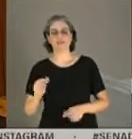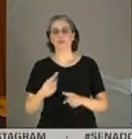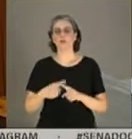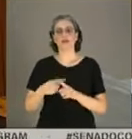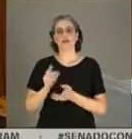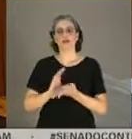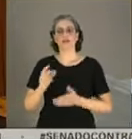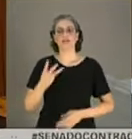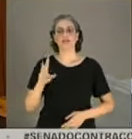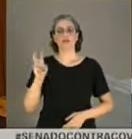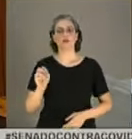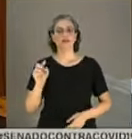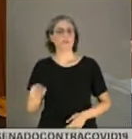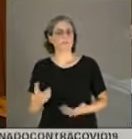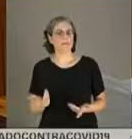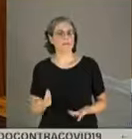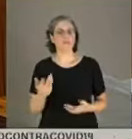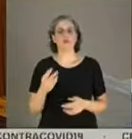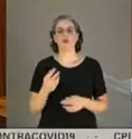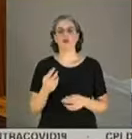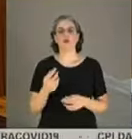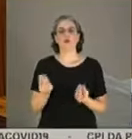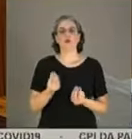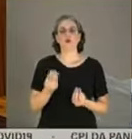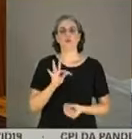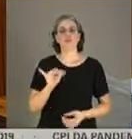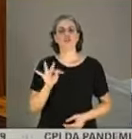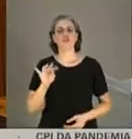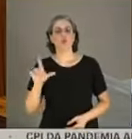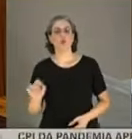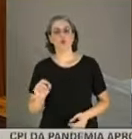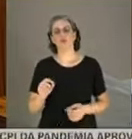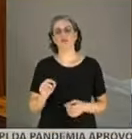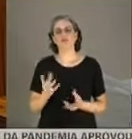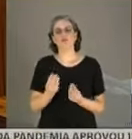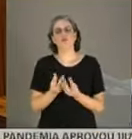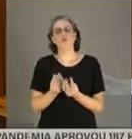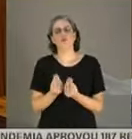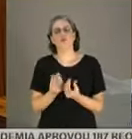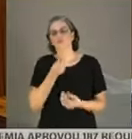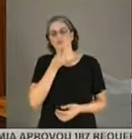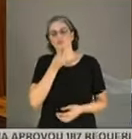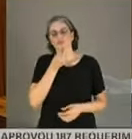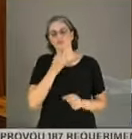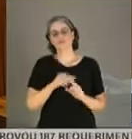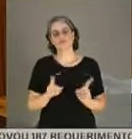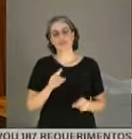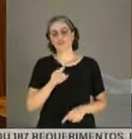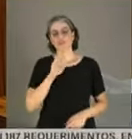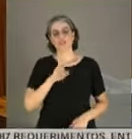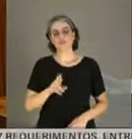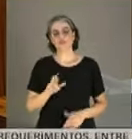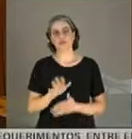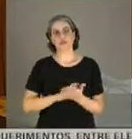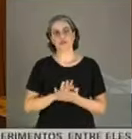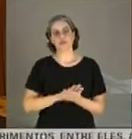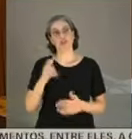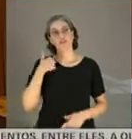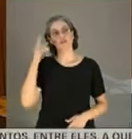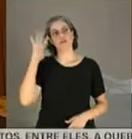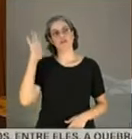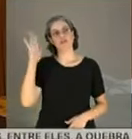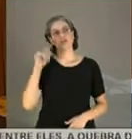350 mil ao Fibbank? A que título se deu esses valores? Poderia perguntar tanta coisa, mas vossa senhoria não respondeu. Eu só fico